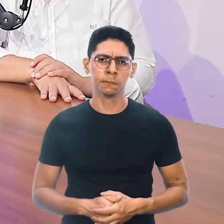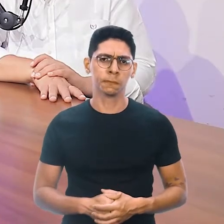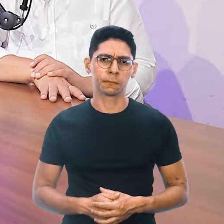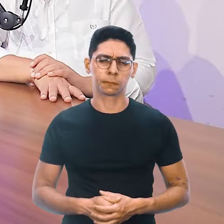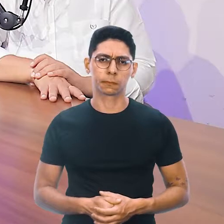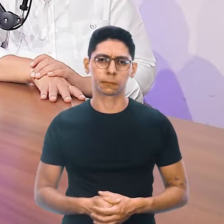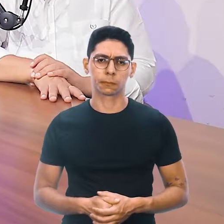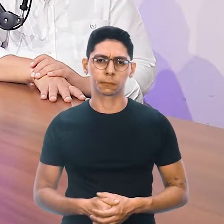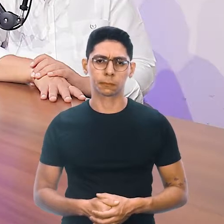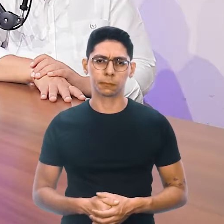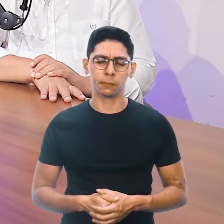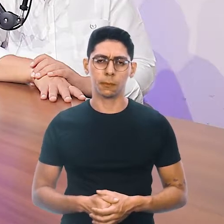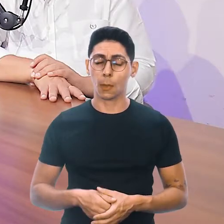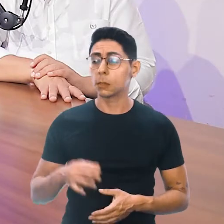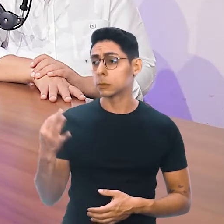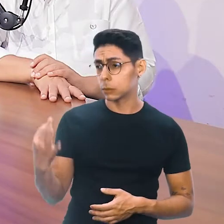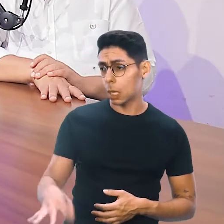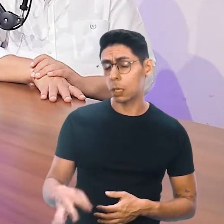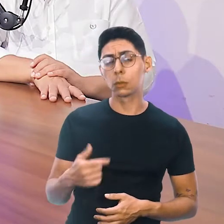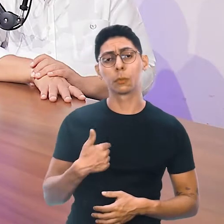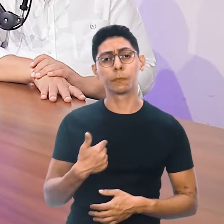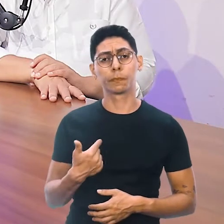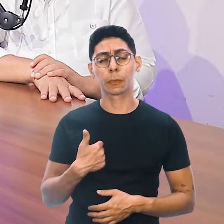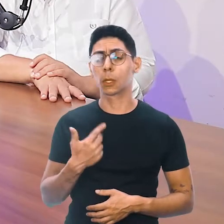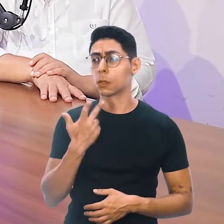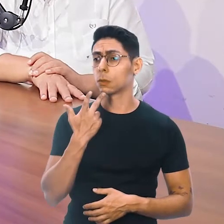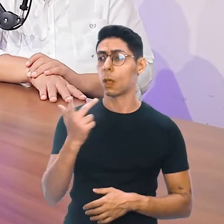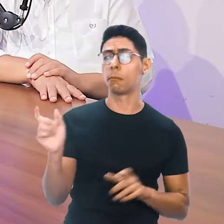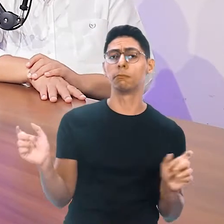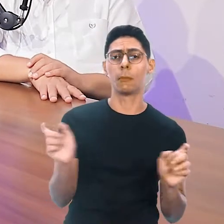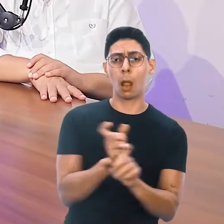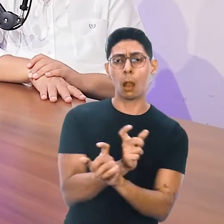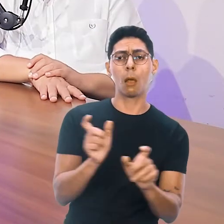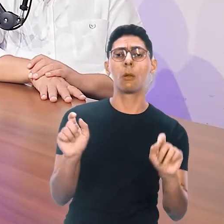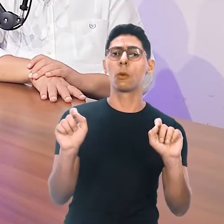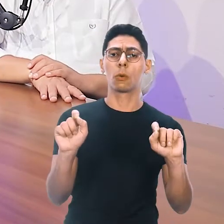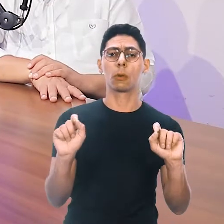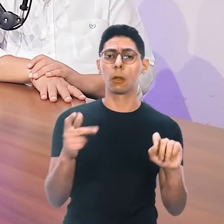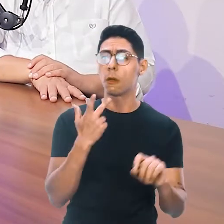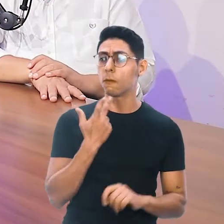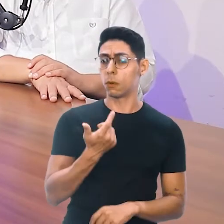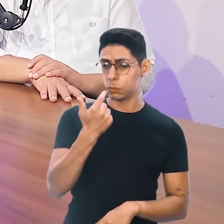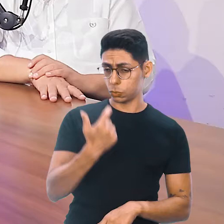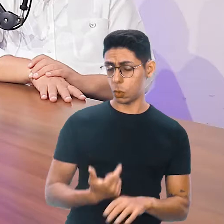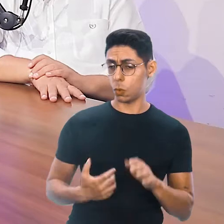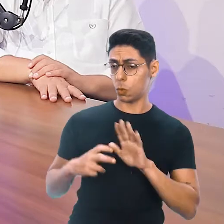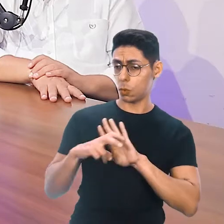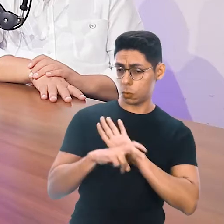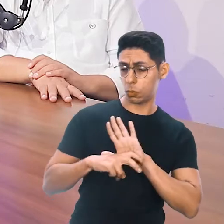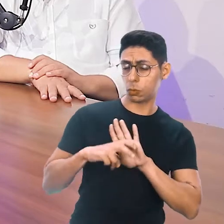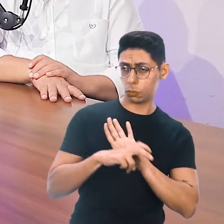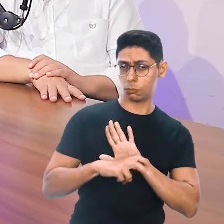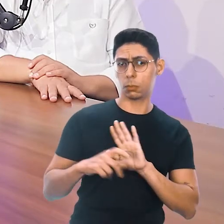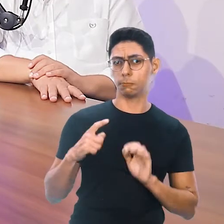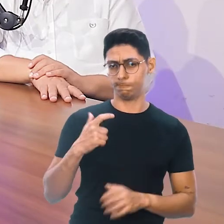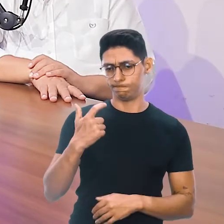eu, fazendo um trocadilho, Antônio, eu falo de cadeira, né? Eu falo de